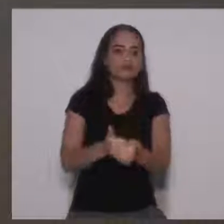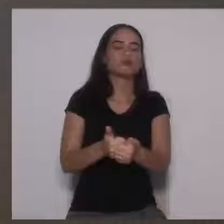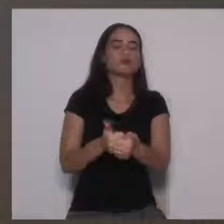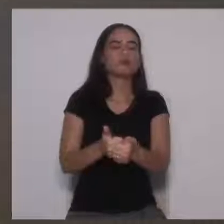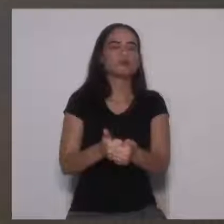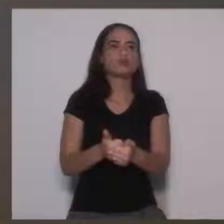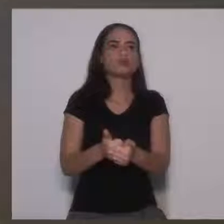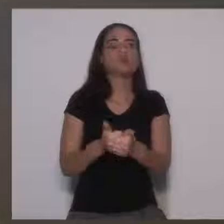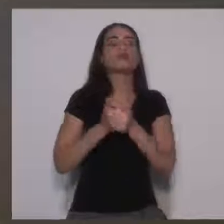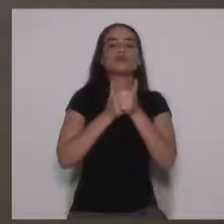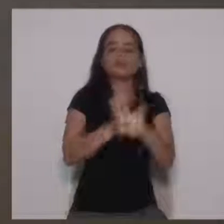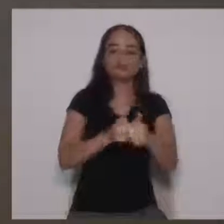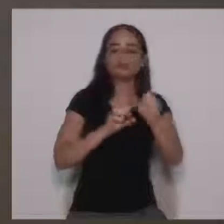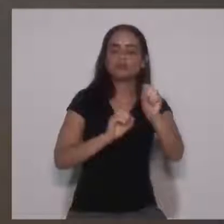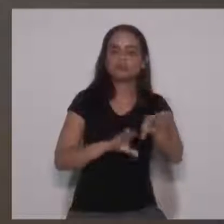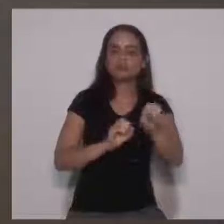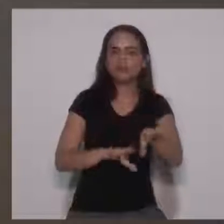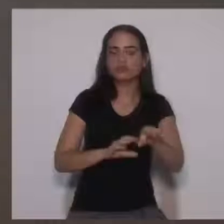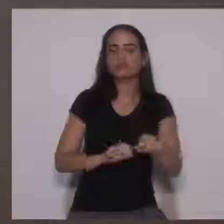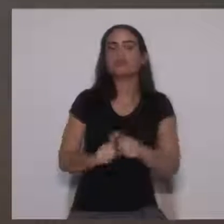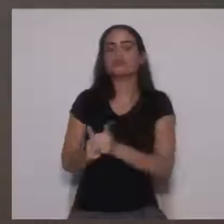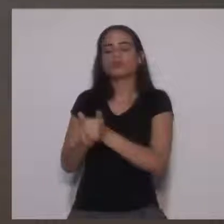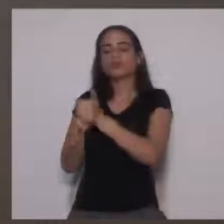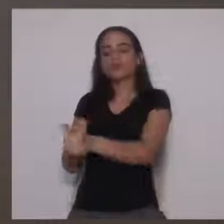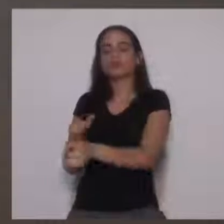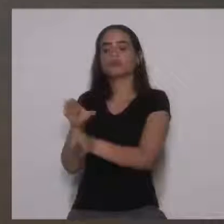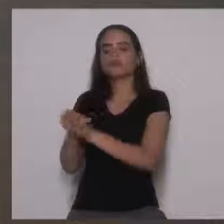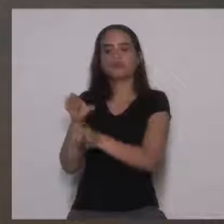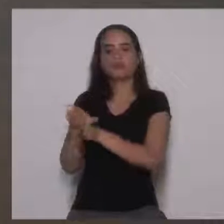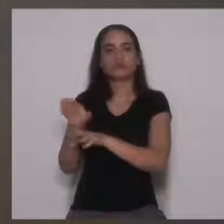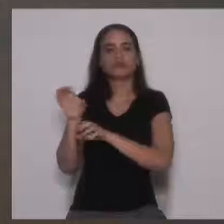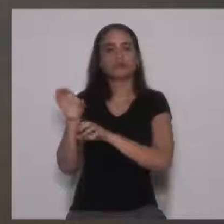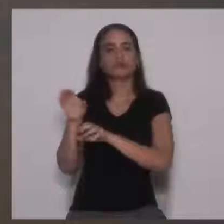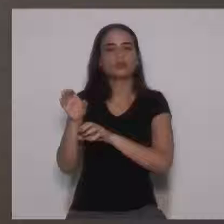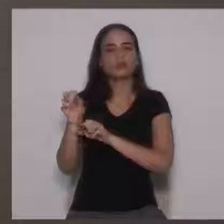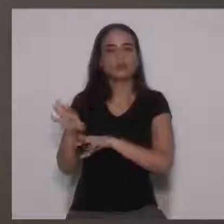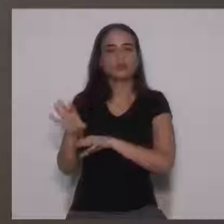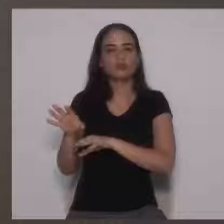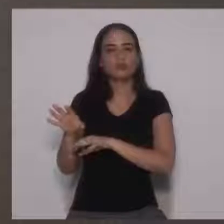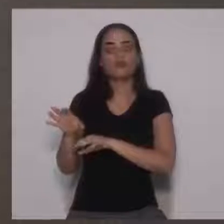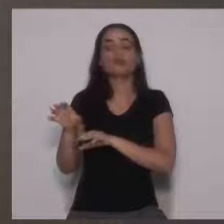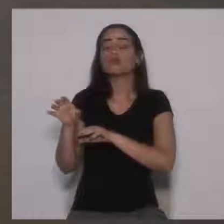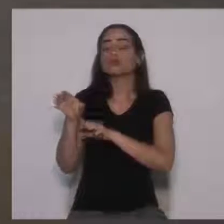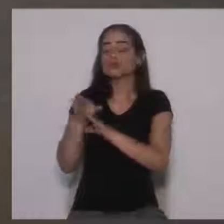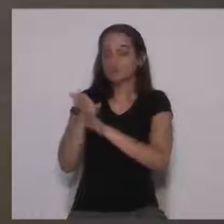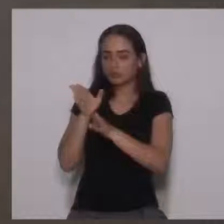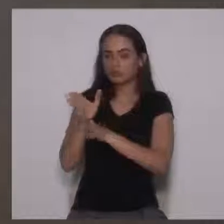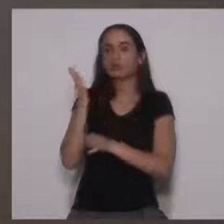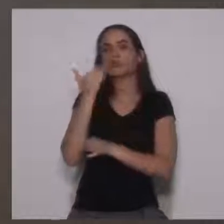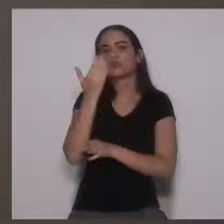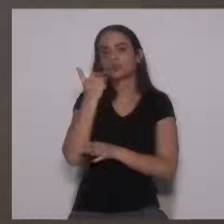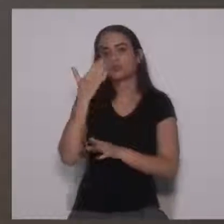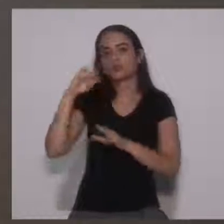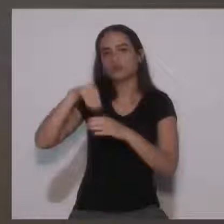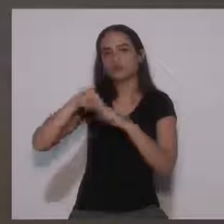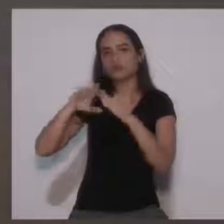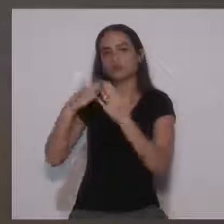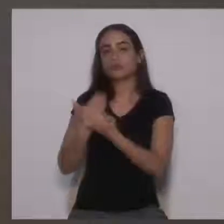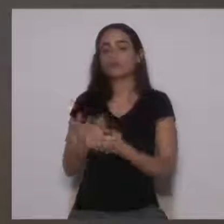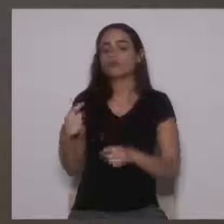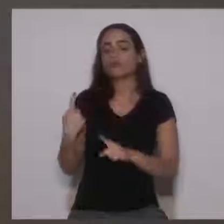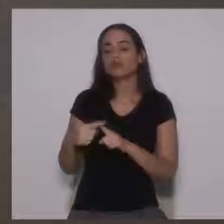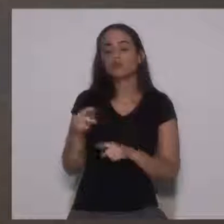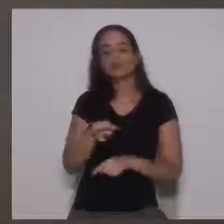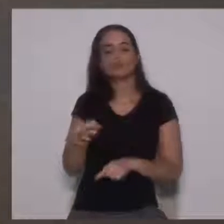Conselho da Educação como o Conselho da Educação, Conselho de Alimentação Escolar. Vou acompanhar esses 2 conselhos porque eu gosto